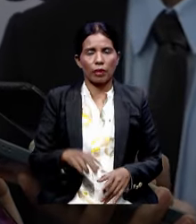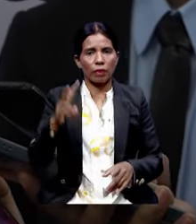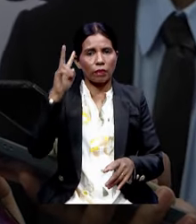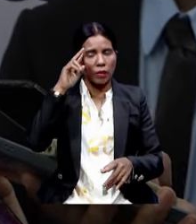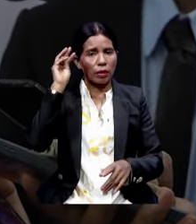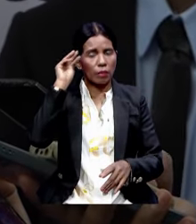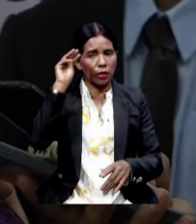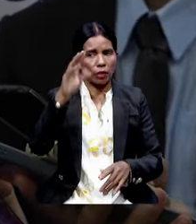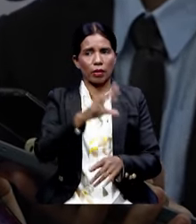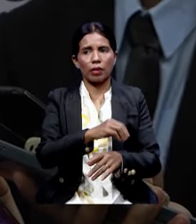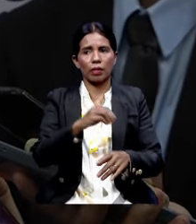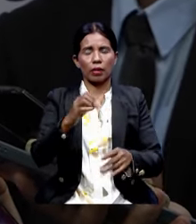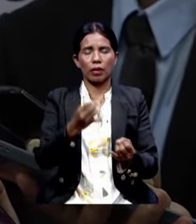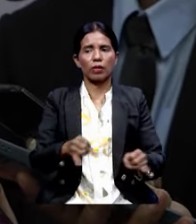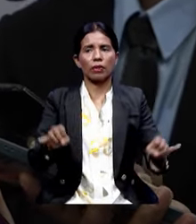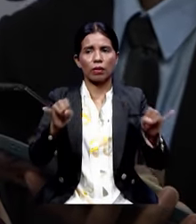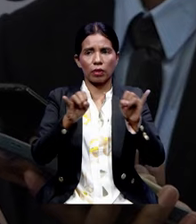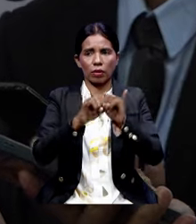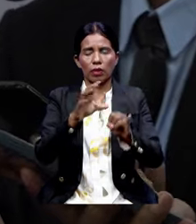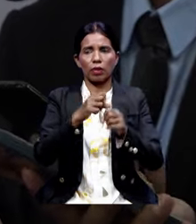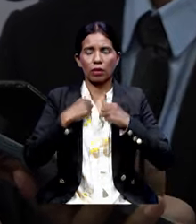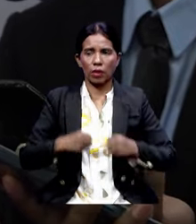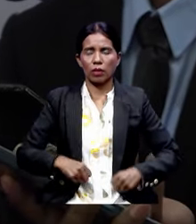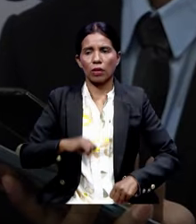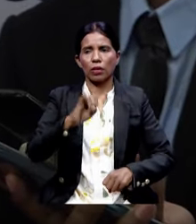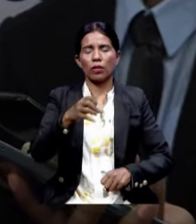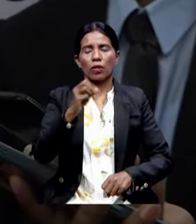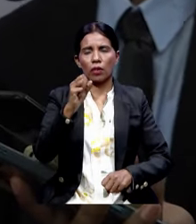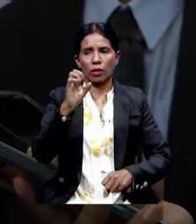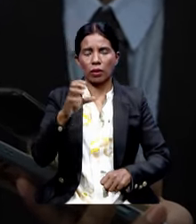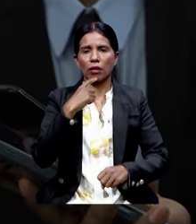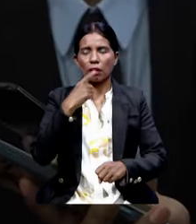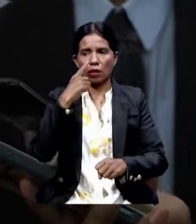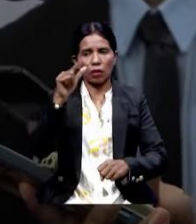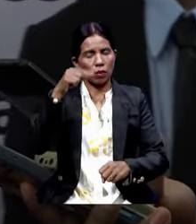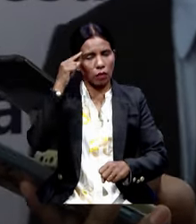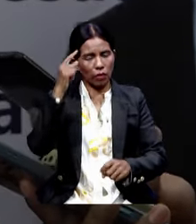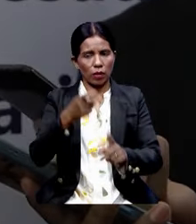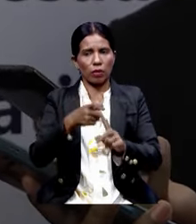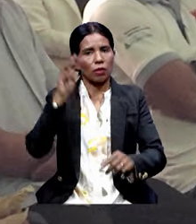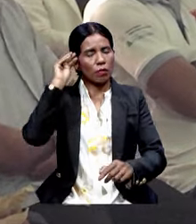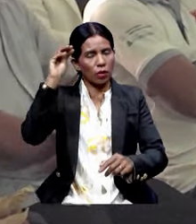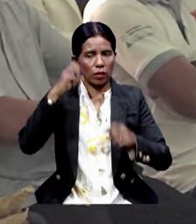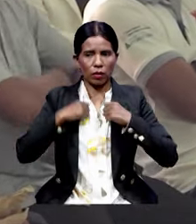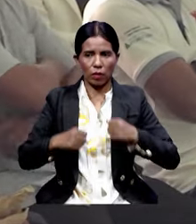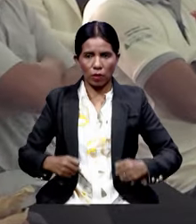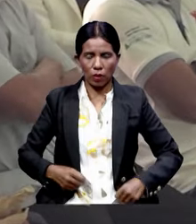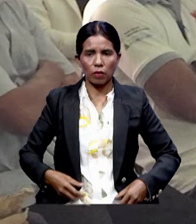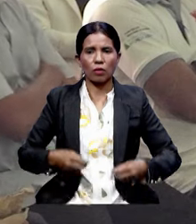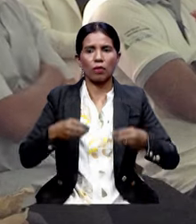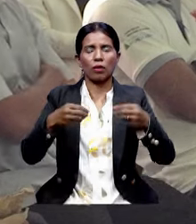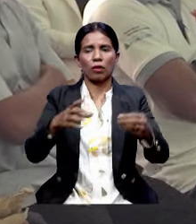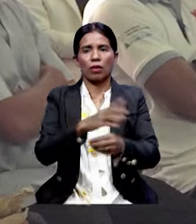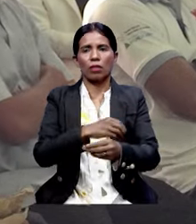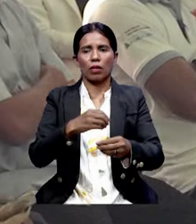Vice-Ministro Fortalecimento Institucional Saúde, José dos Reis Magno Hateten, Governo Lihusi Ministério Saúde, foi uma